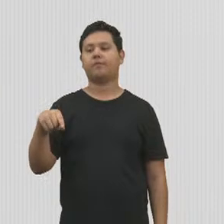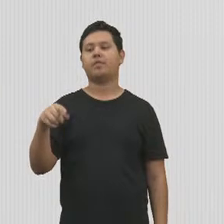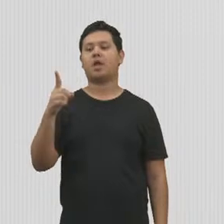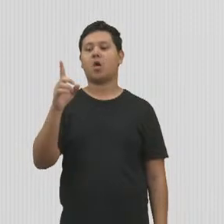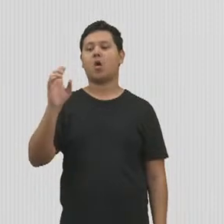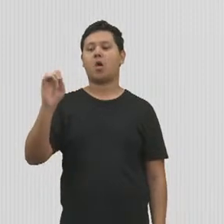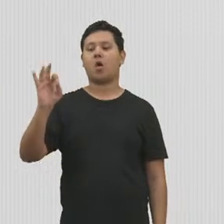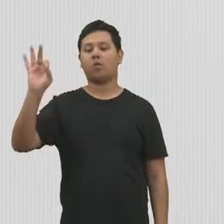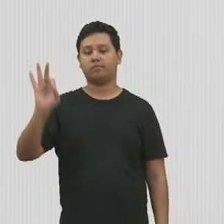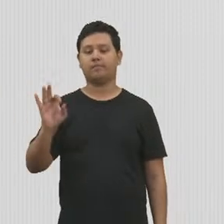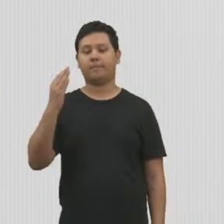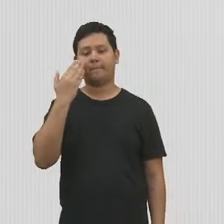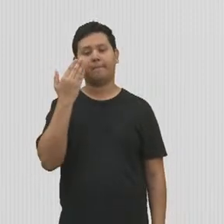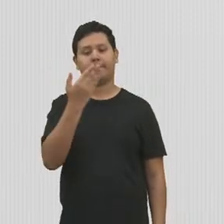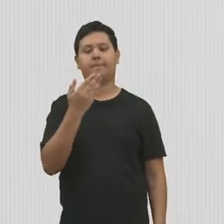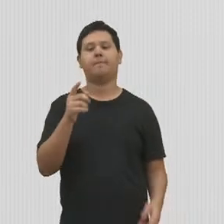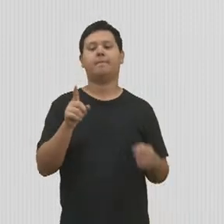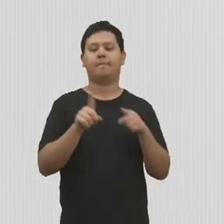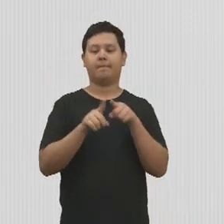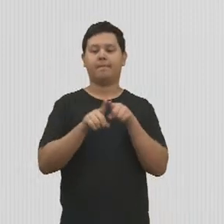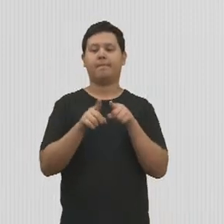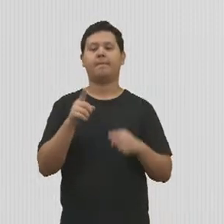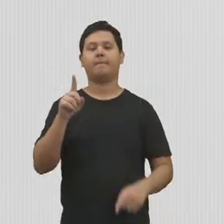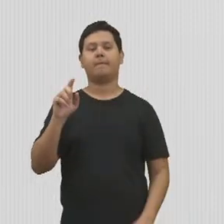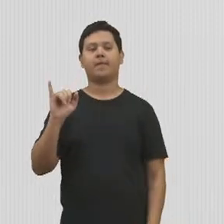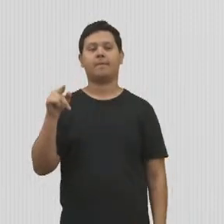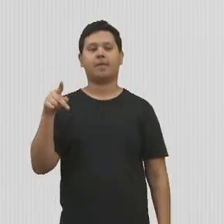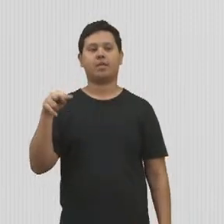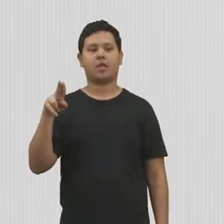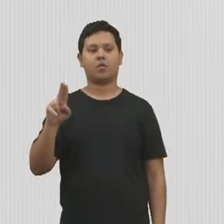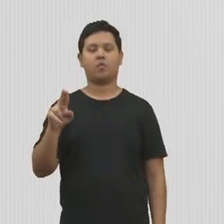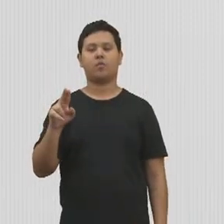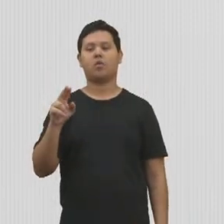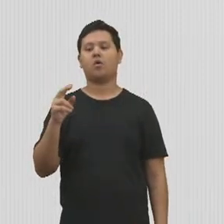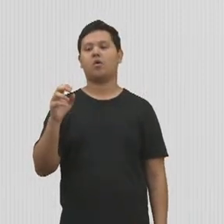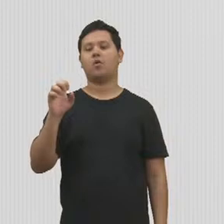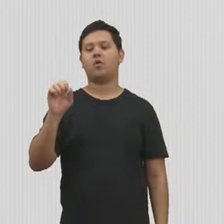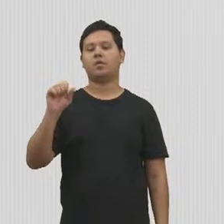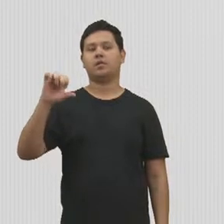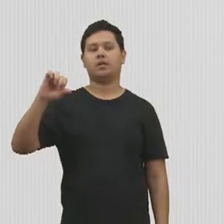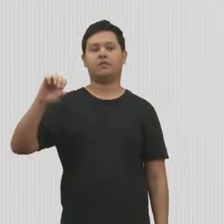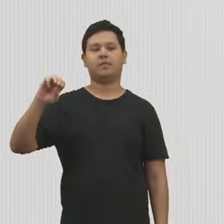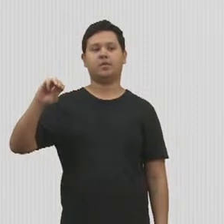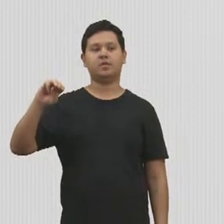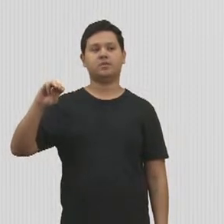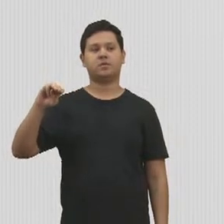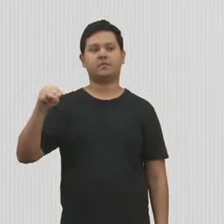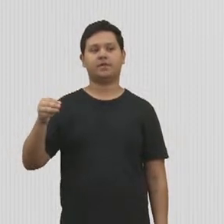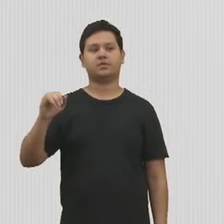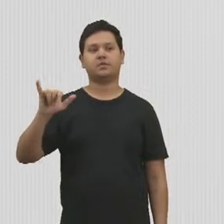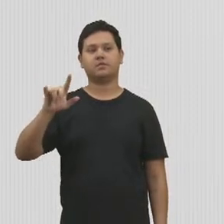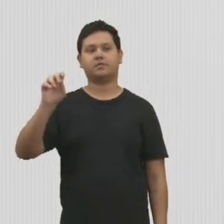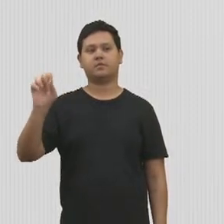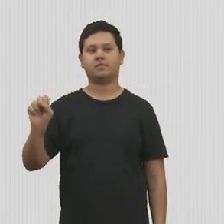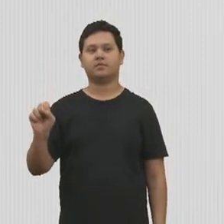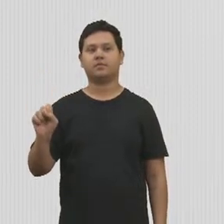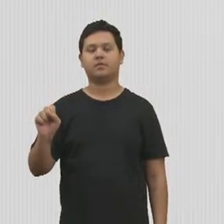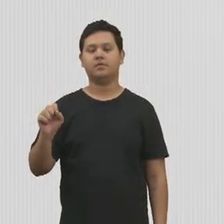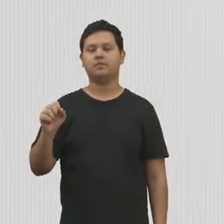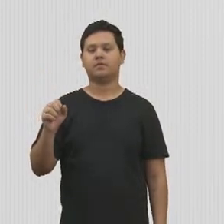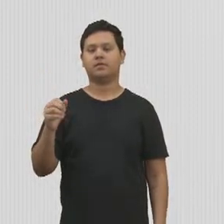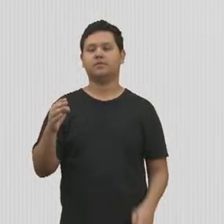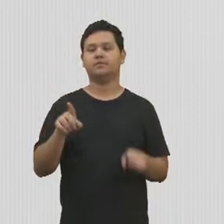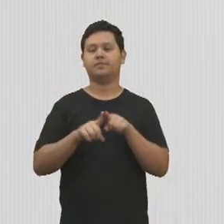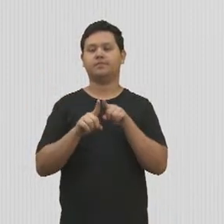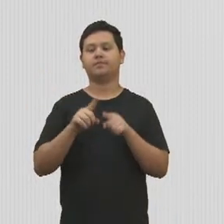100%. IPTU, nós previmos 89 milhões e arrecadamos 80, 90%.